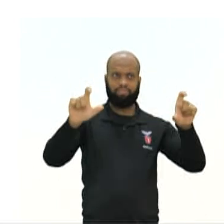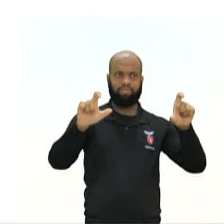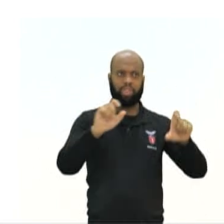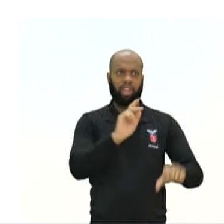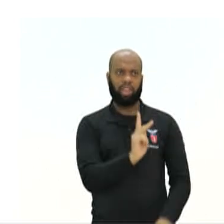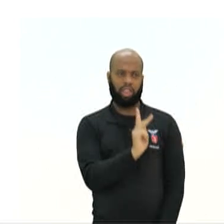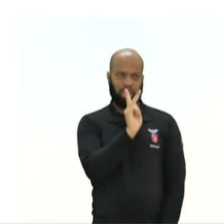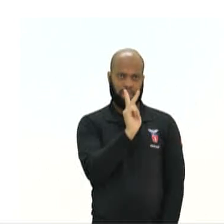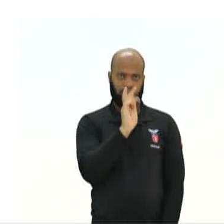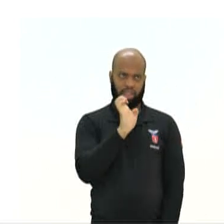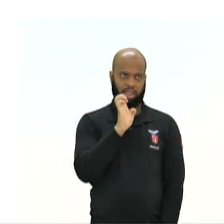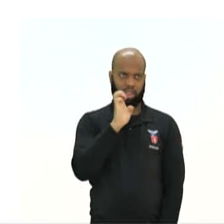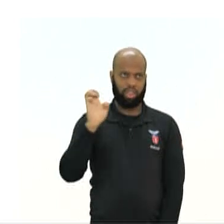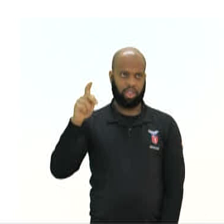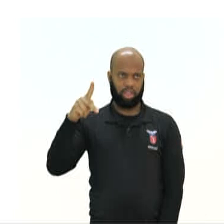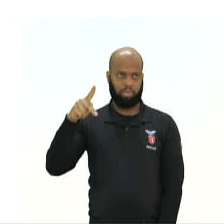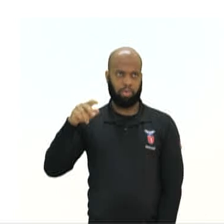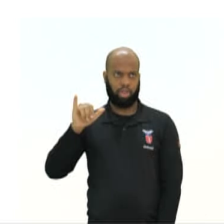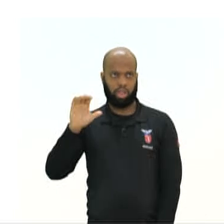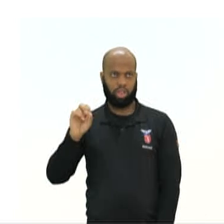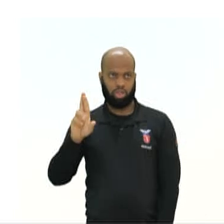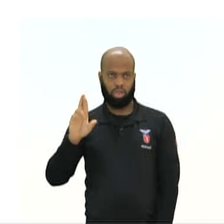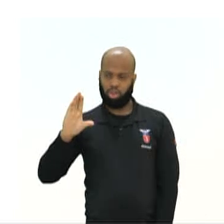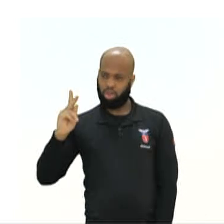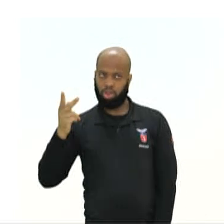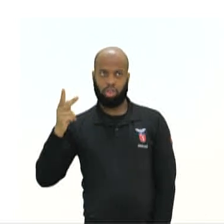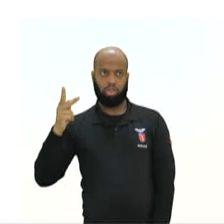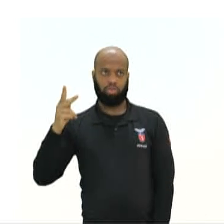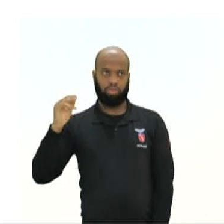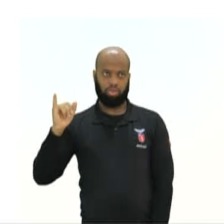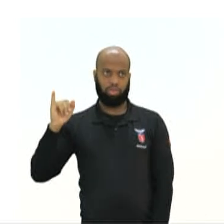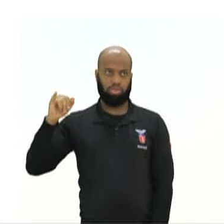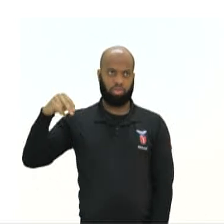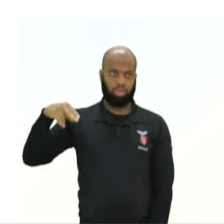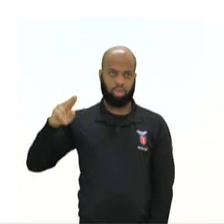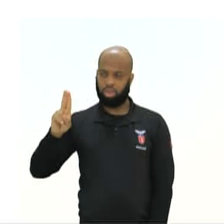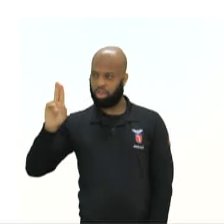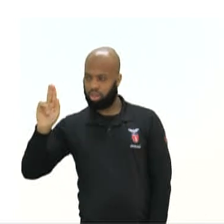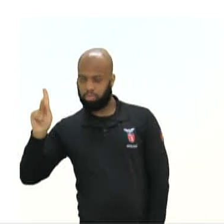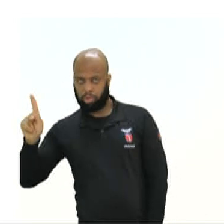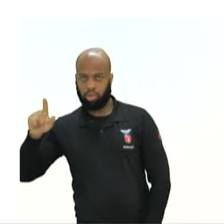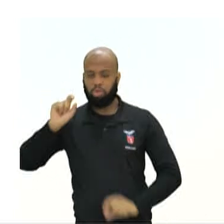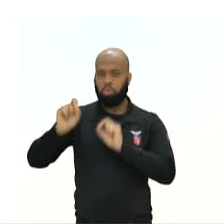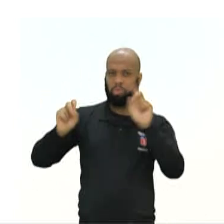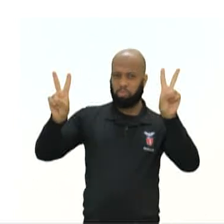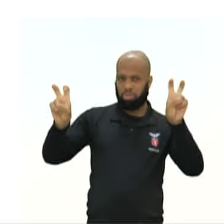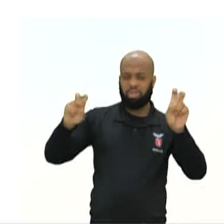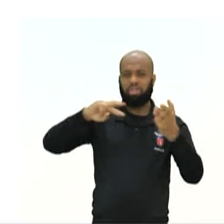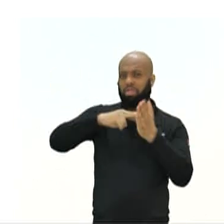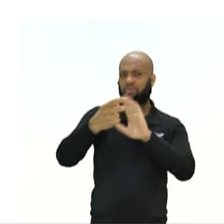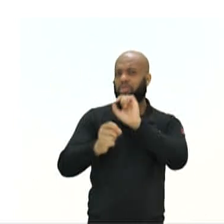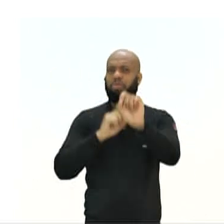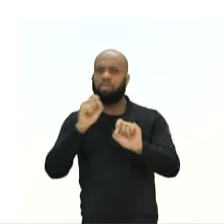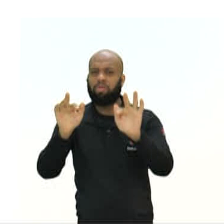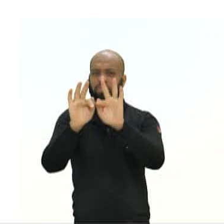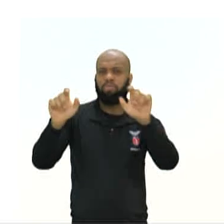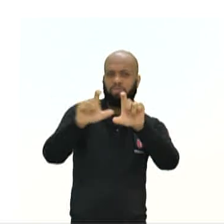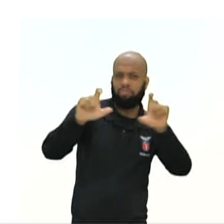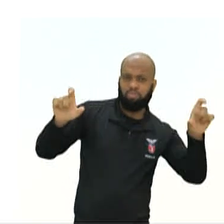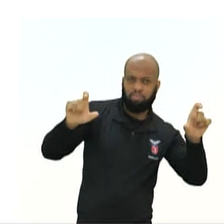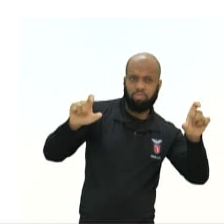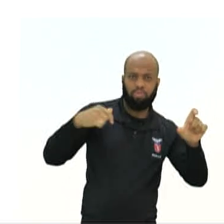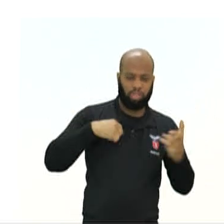up significa em português? Essa é para você responder em português. Não sei se você lembra porque eu acabei falando, né, dando a resposta aqui na hora da